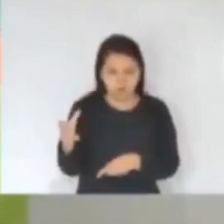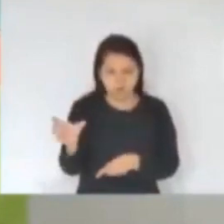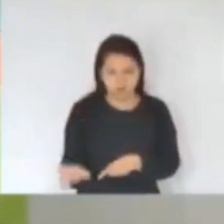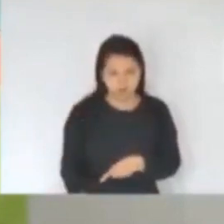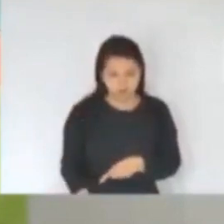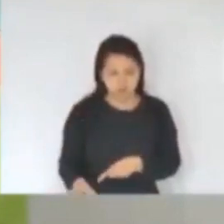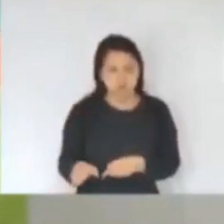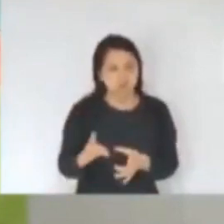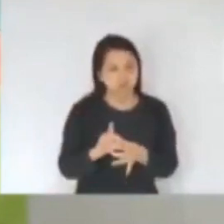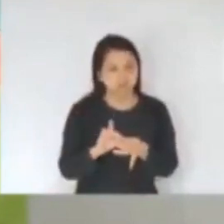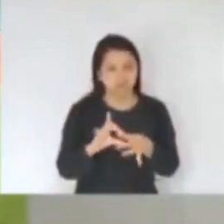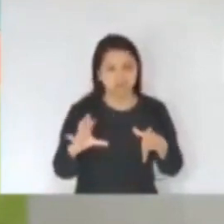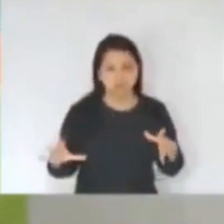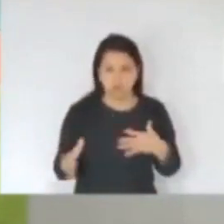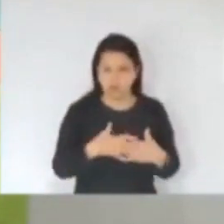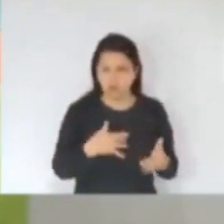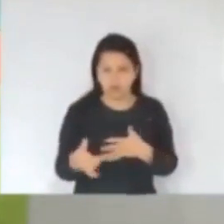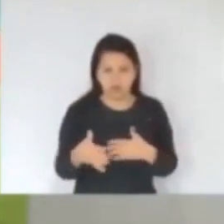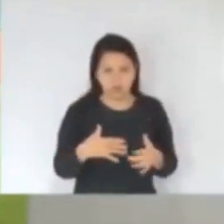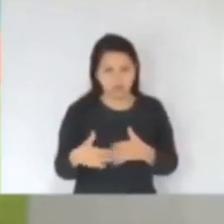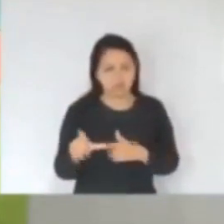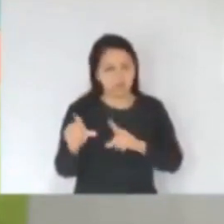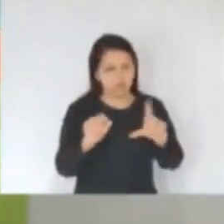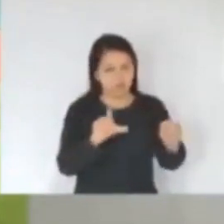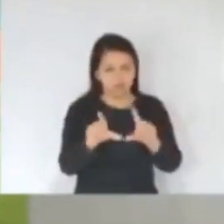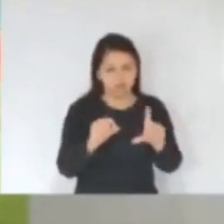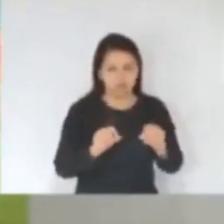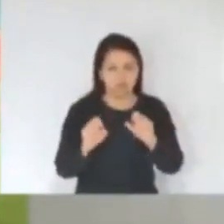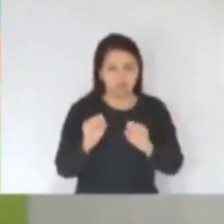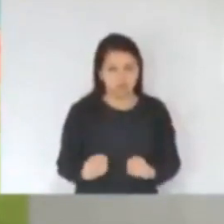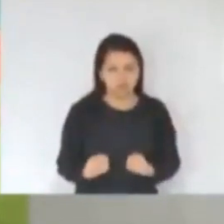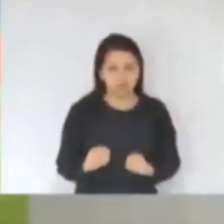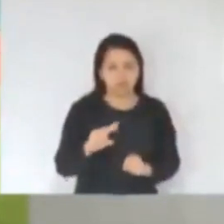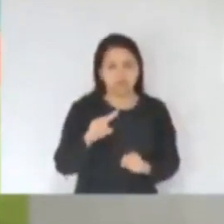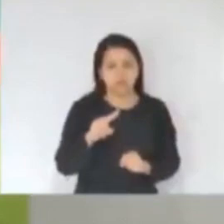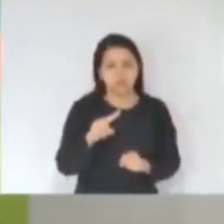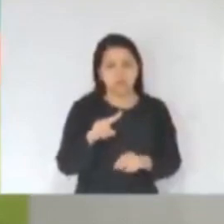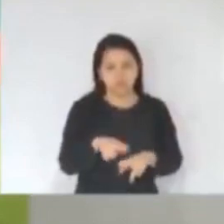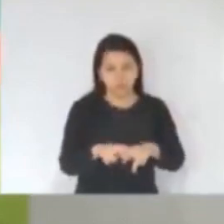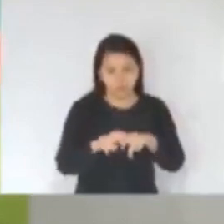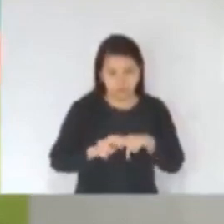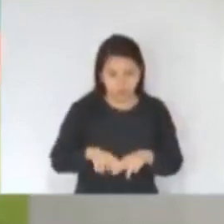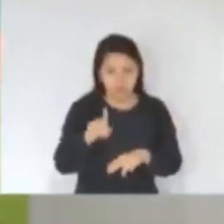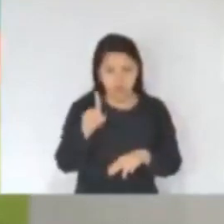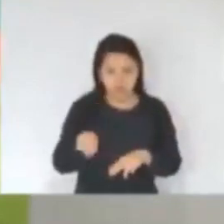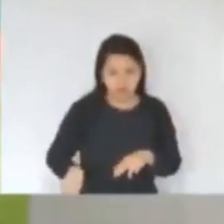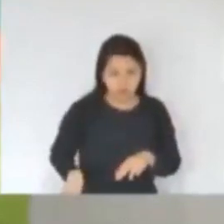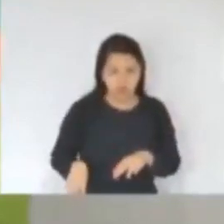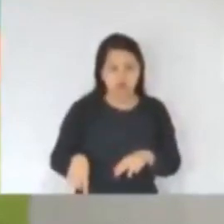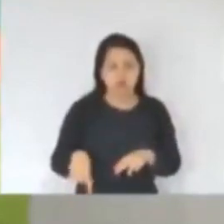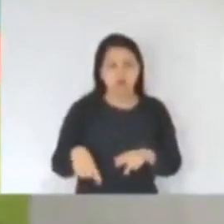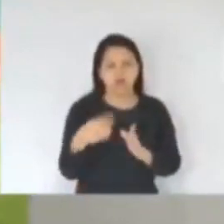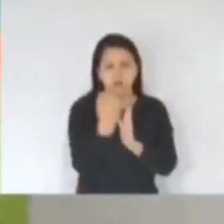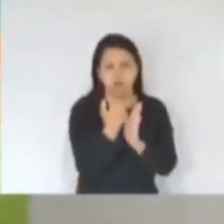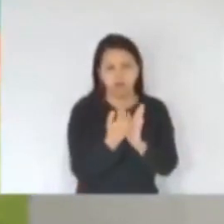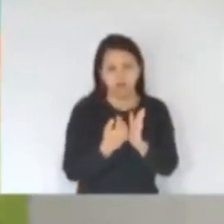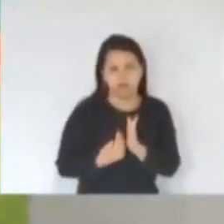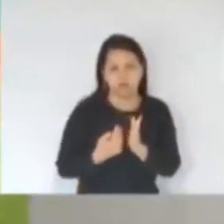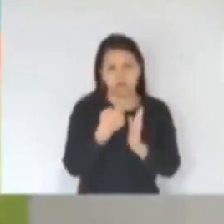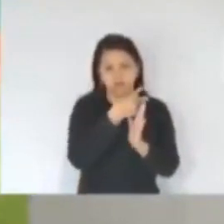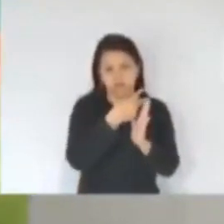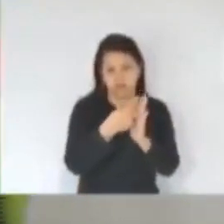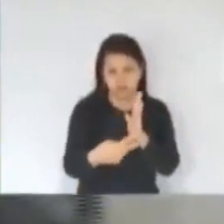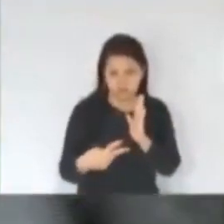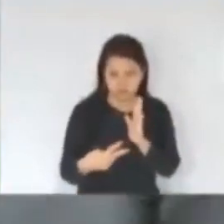qualquer pessoa da lista tríplice, por isso que é uma lista tríplice, por isso que não é o primeiro que ganha e vai imediatamente